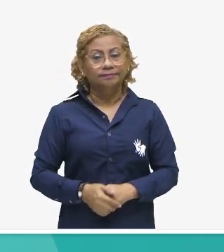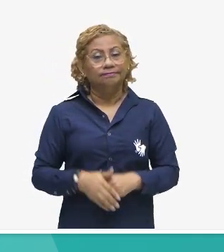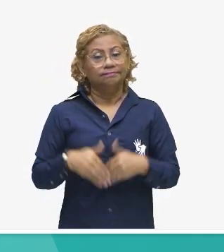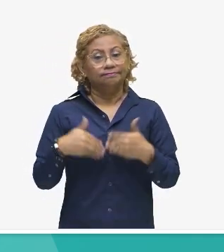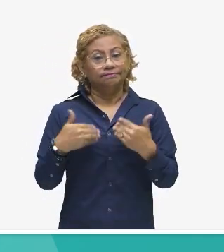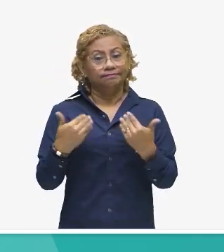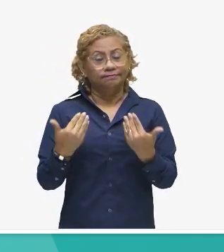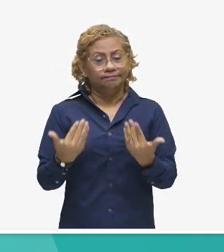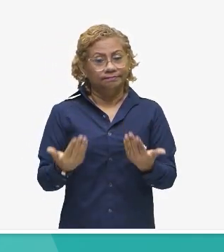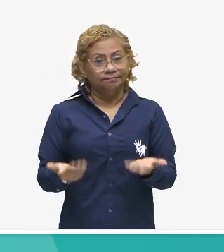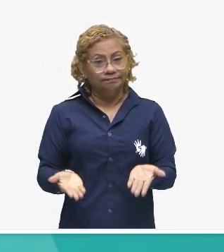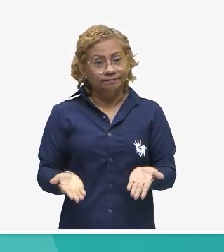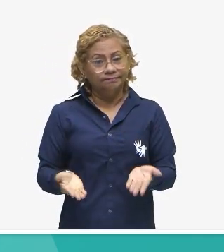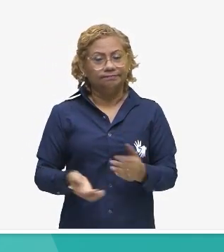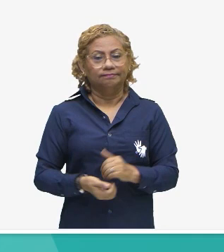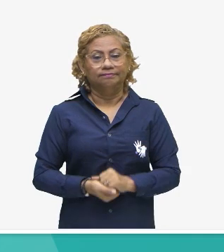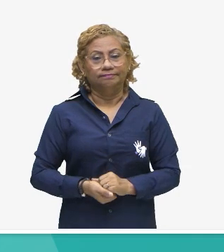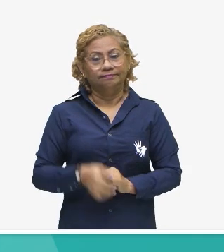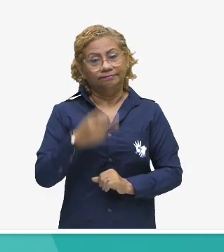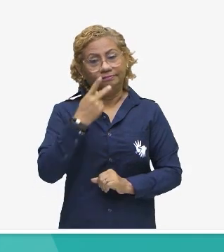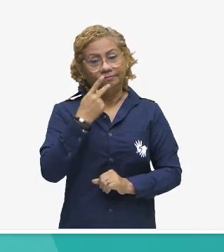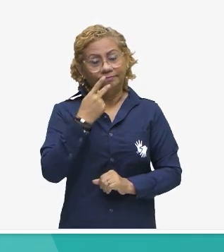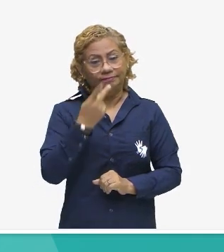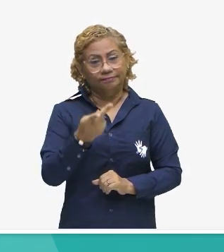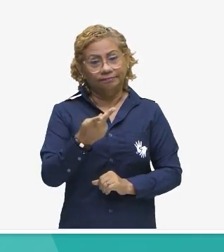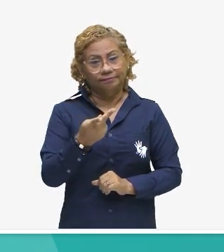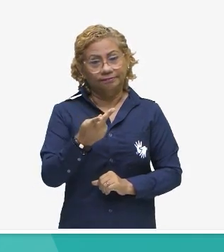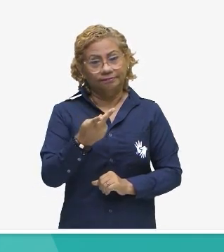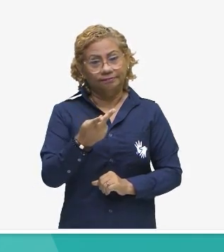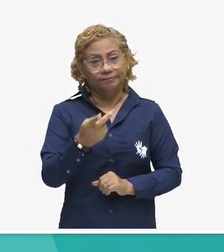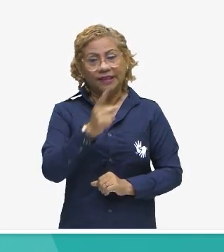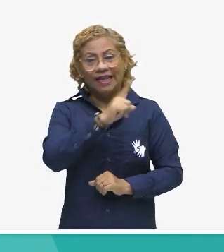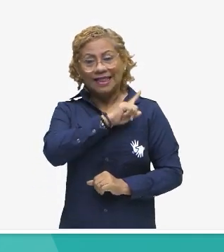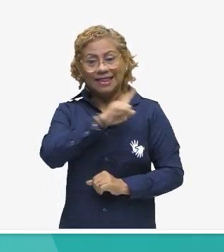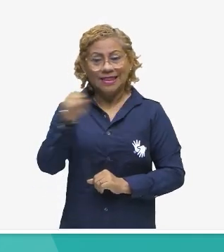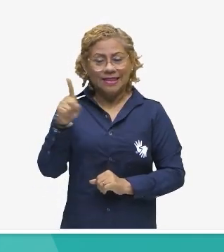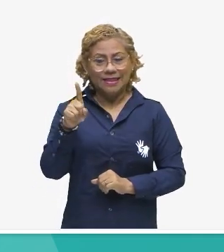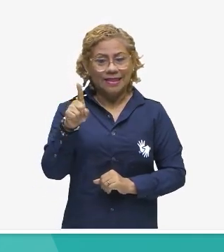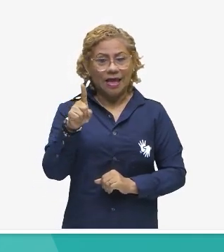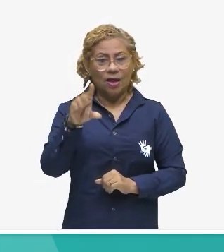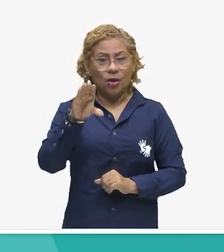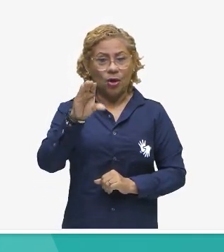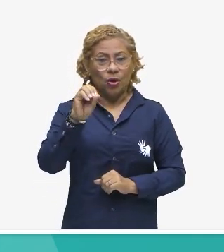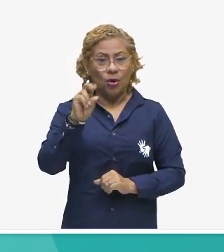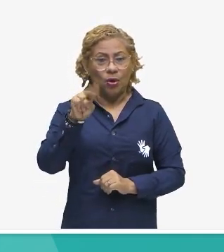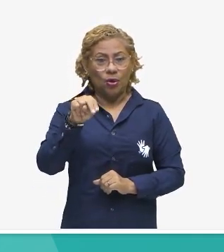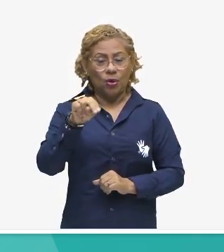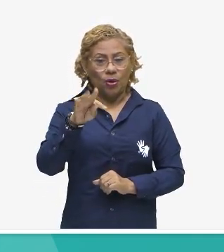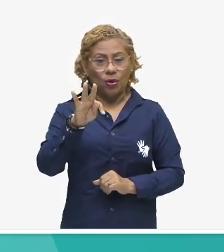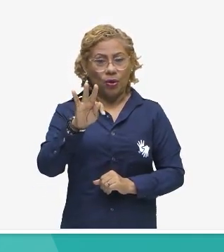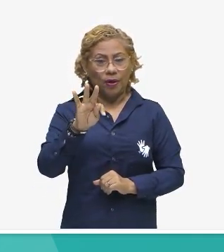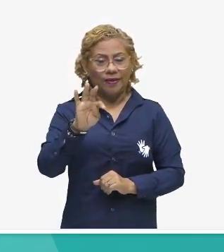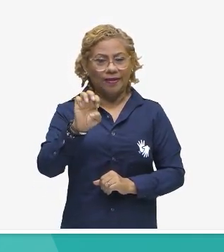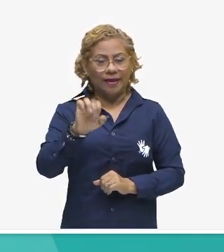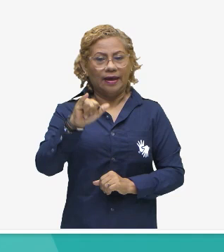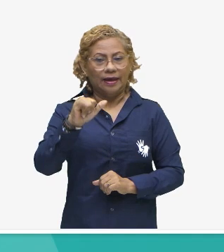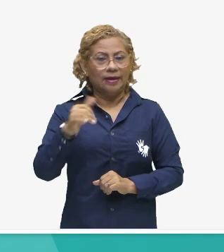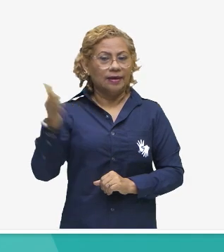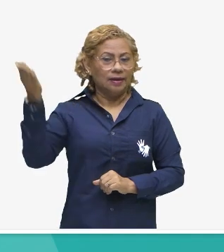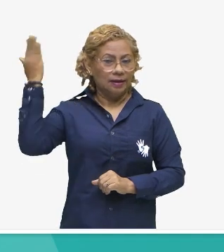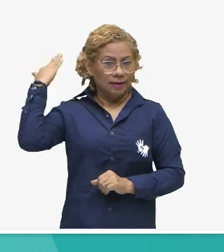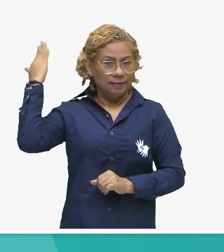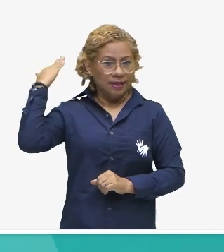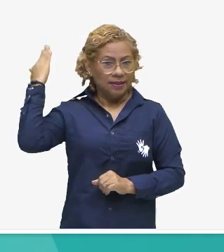ela diz, ela fala essa expressão, não te contei, quis dizer no passado,